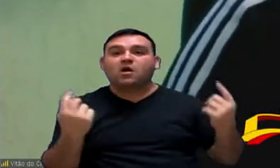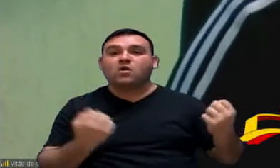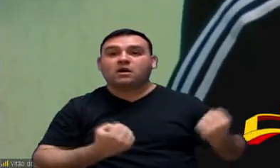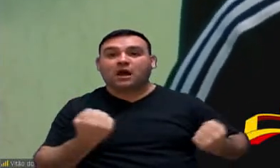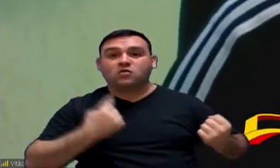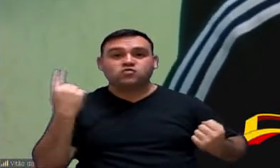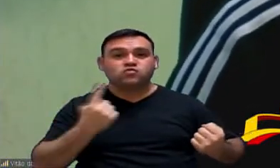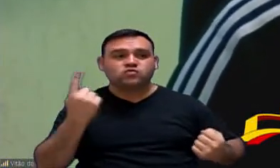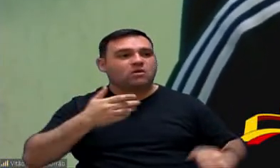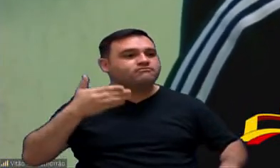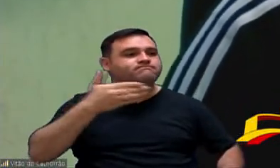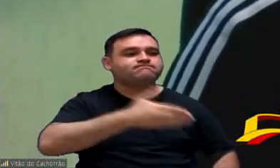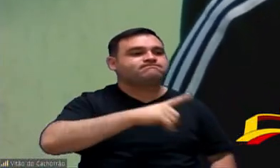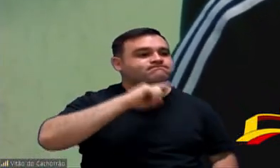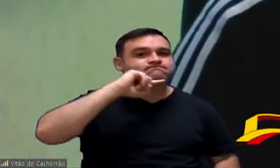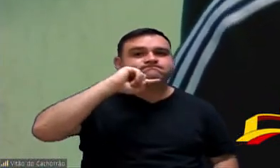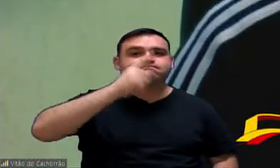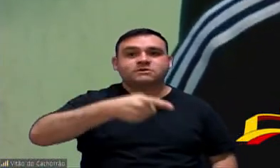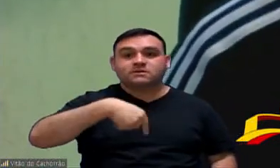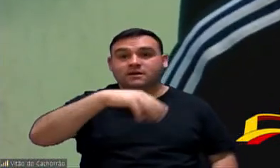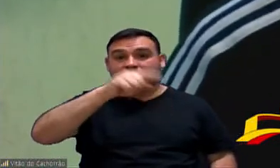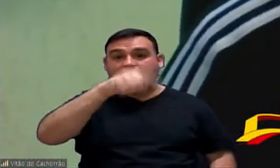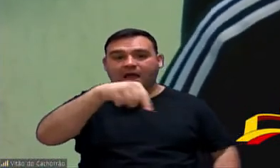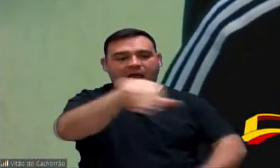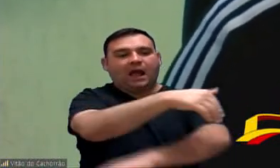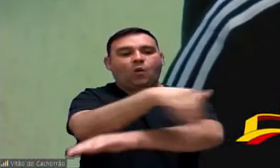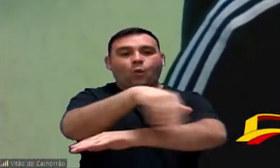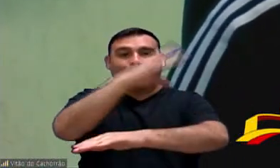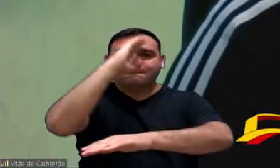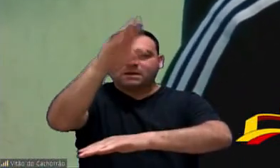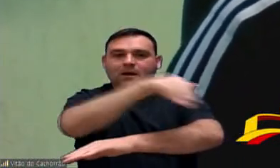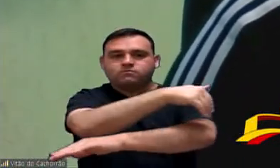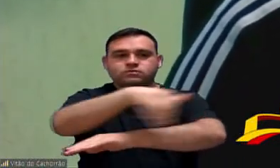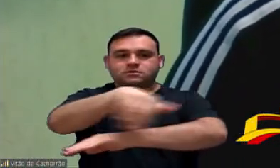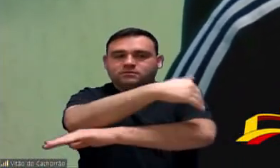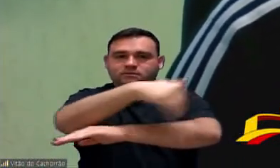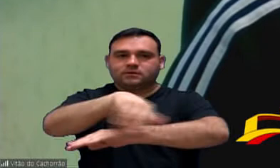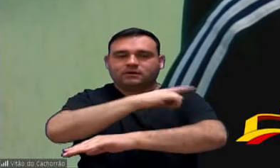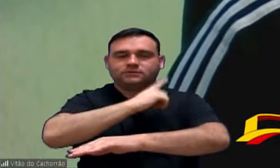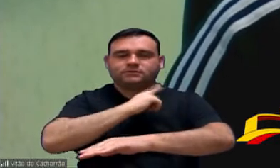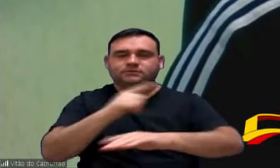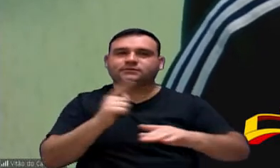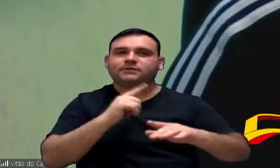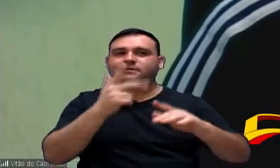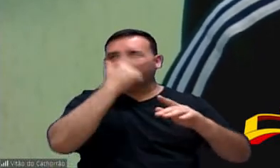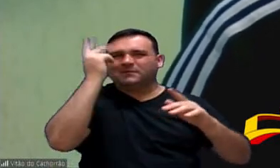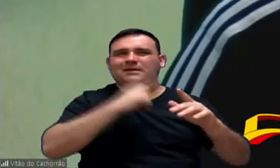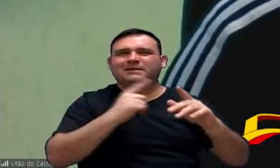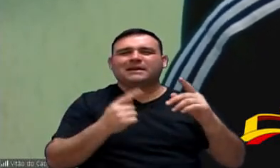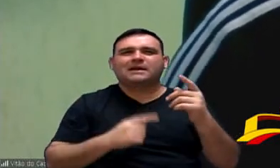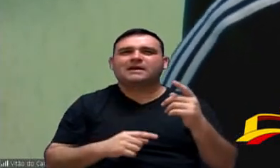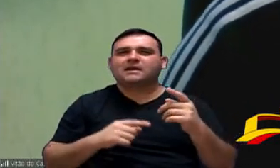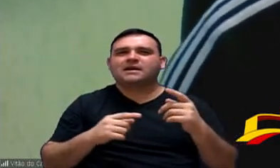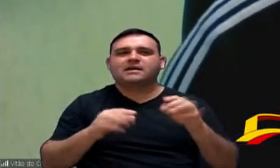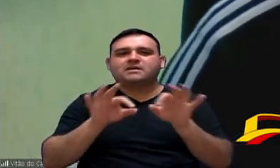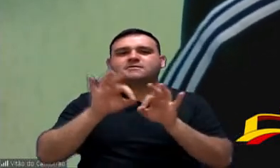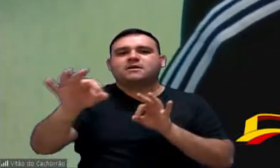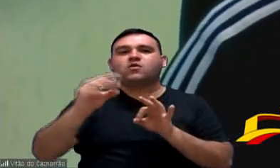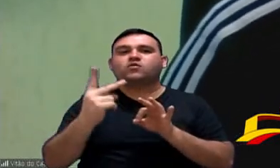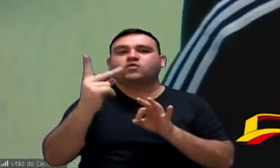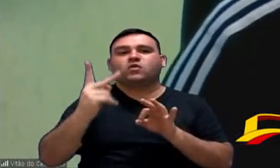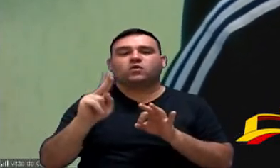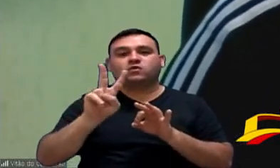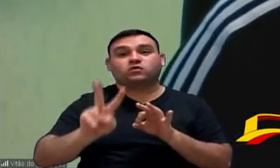a tempo. É a rua principal do bairro, onde eles andam acho que 1-2 quilômetros para